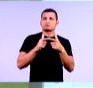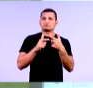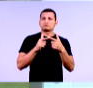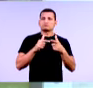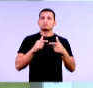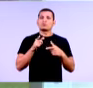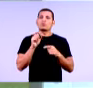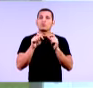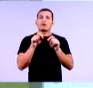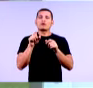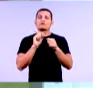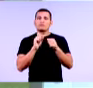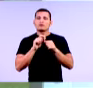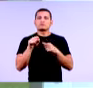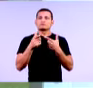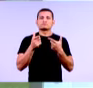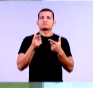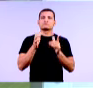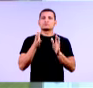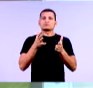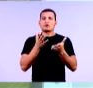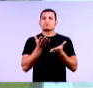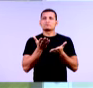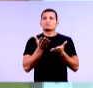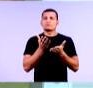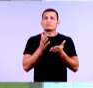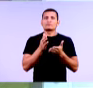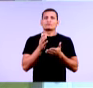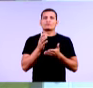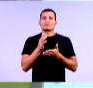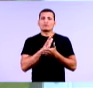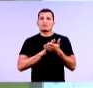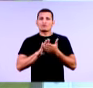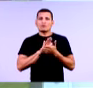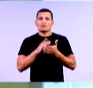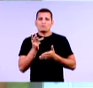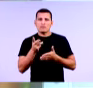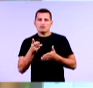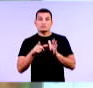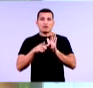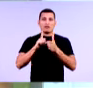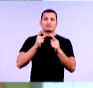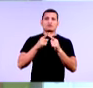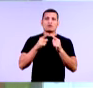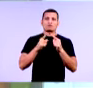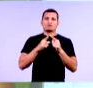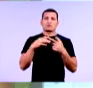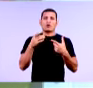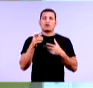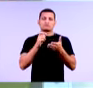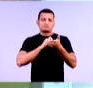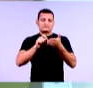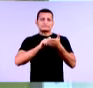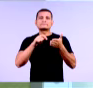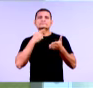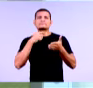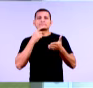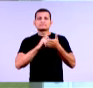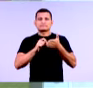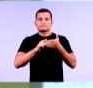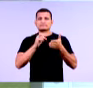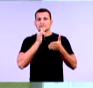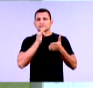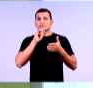ele faz, o que ele já não é o mesmo que estava antes. Então ele não está mais escrevendo, por exemplo. Então o estado